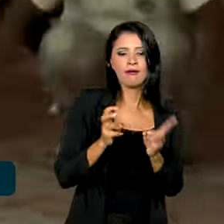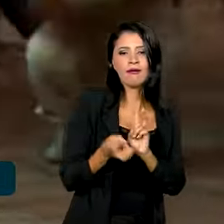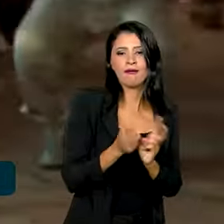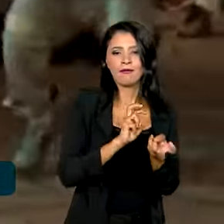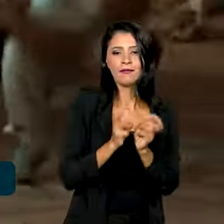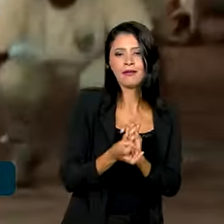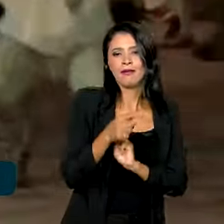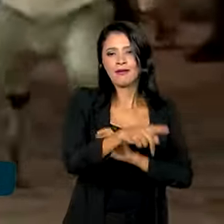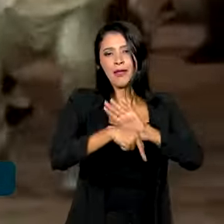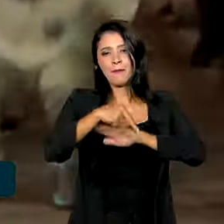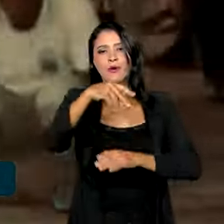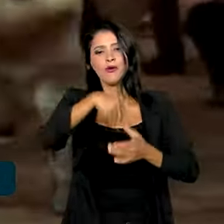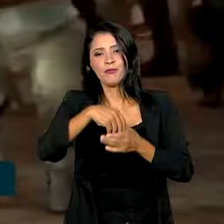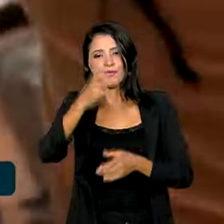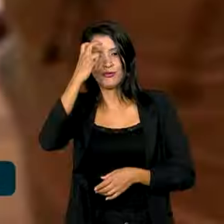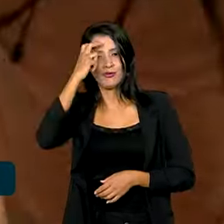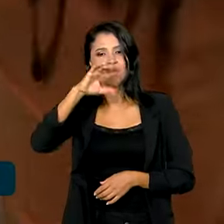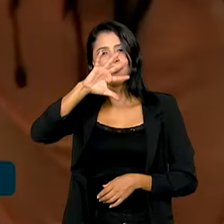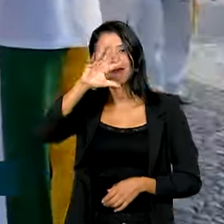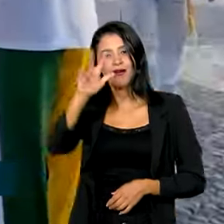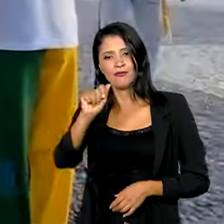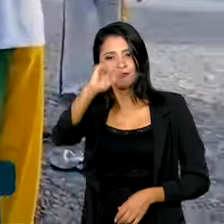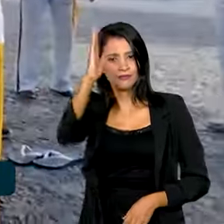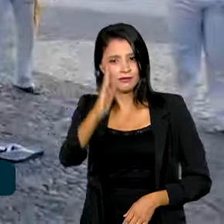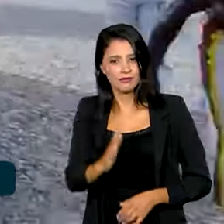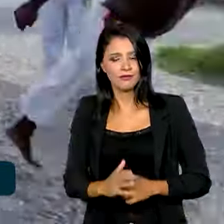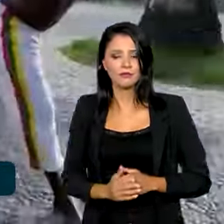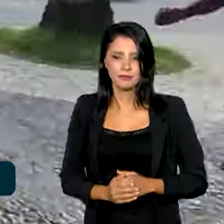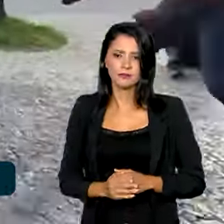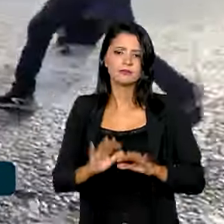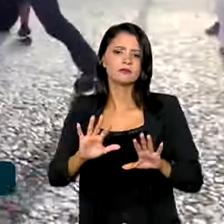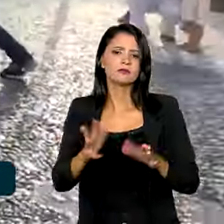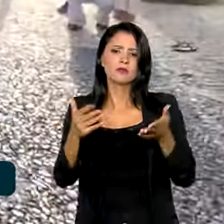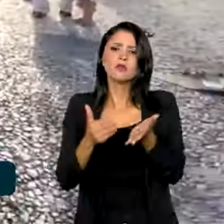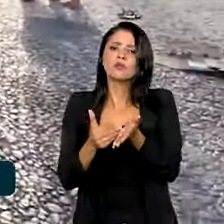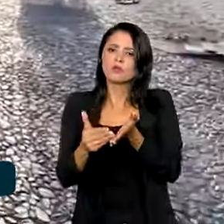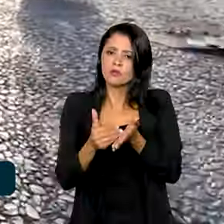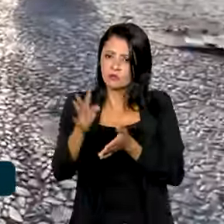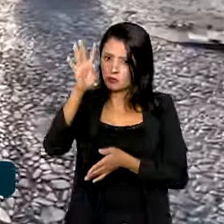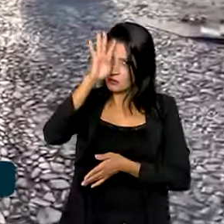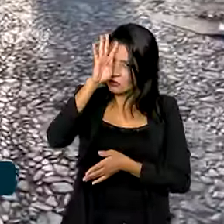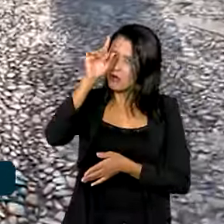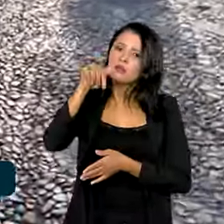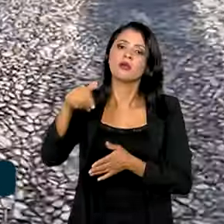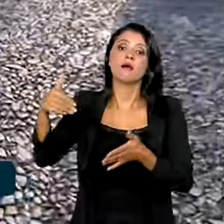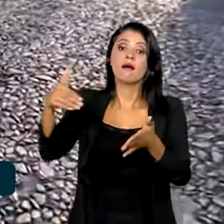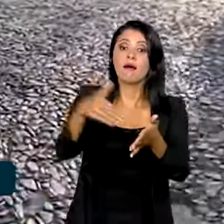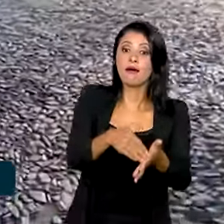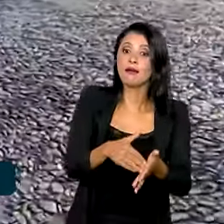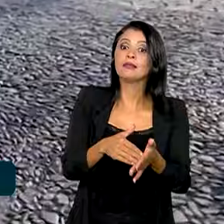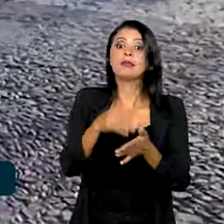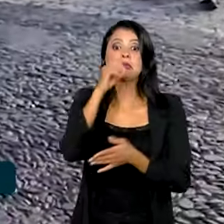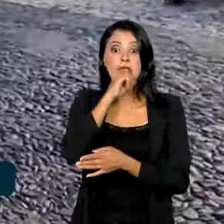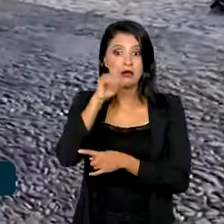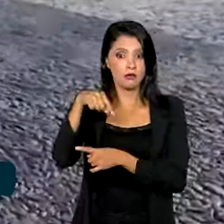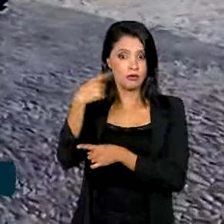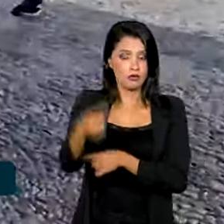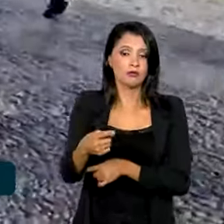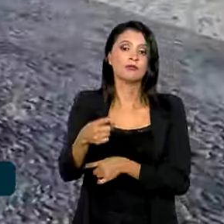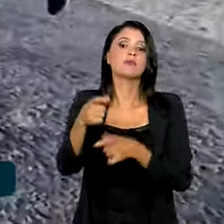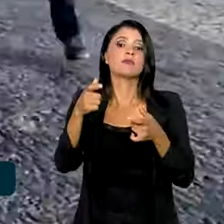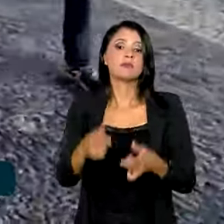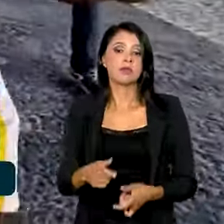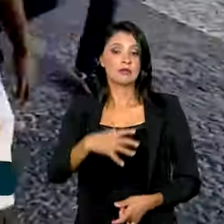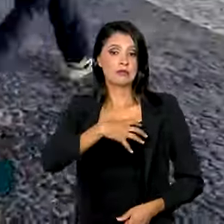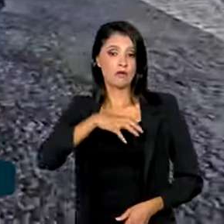como elemento da cultura afro-brasileira. O evento, que começou nesta quarta-feira e vai até o próximo sábado em Salvador,